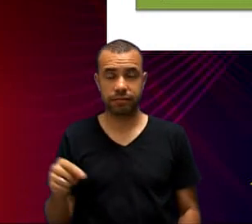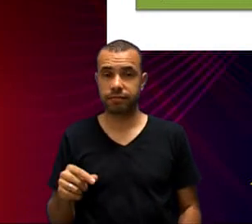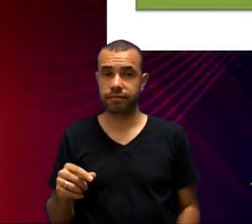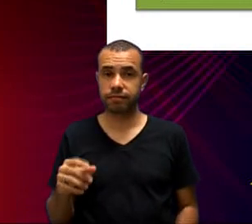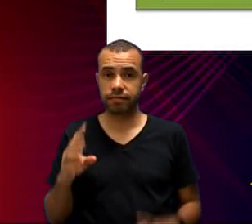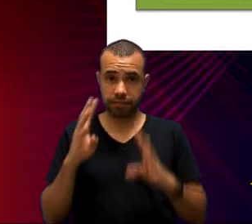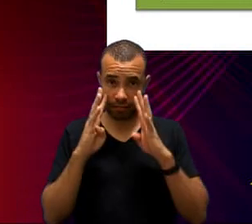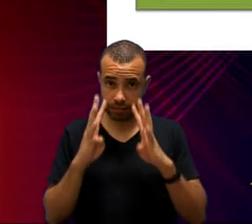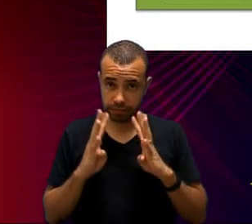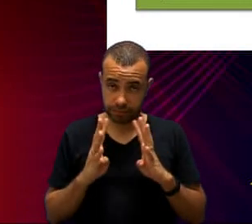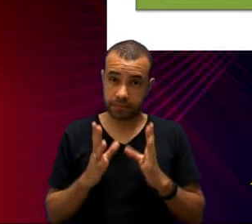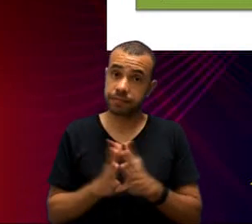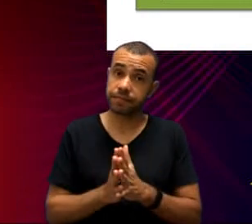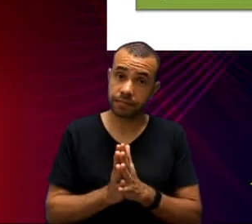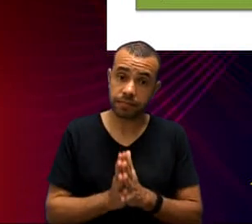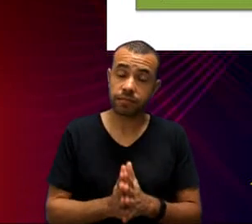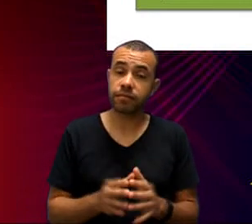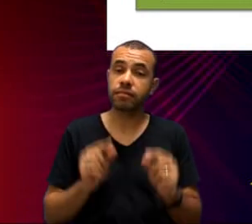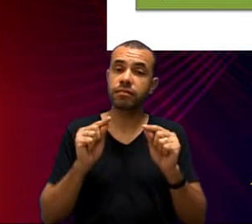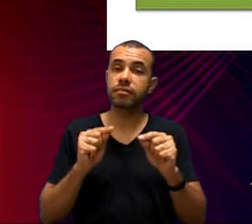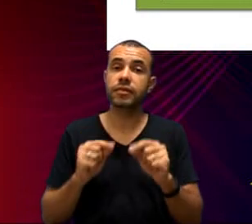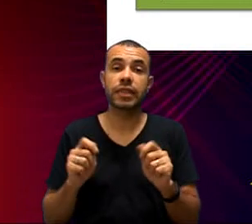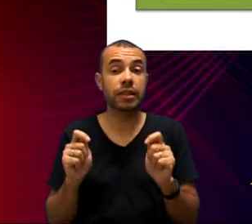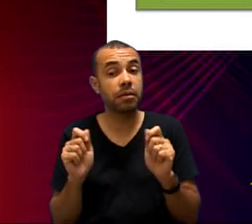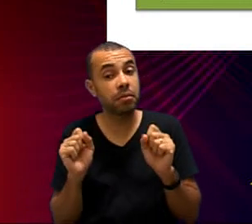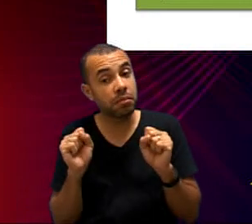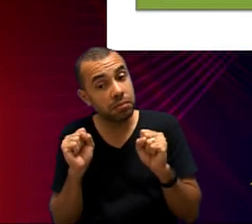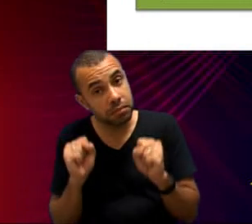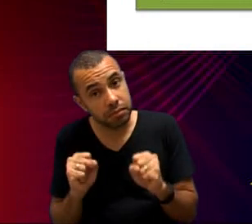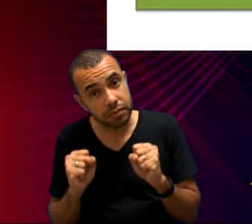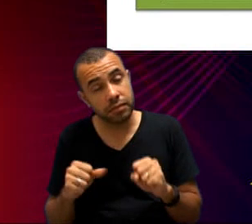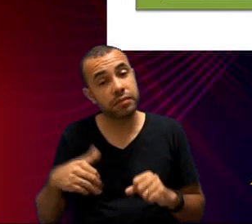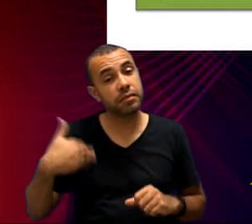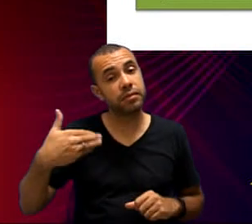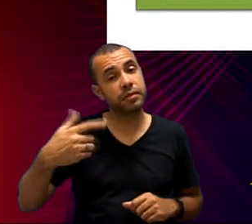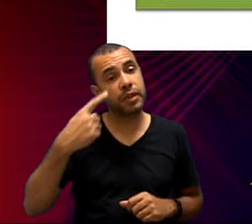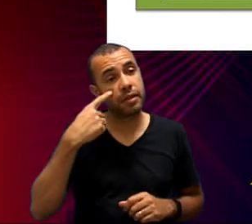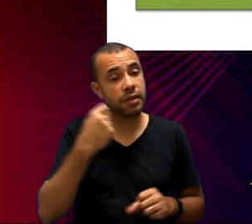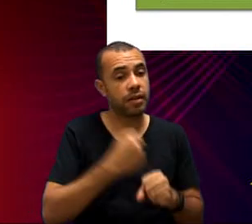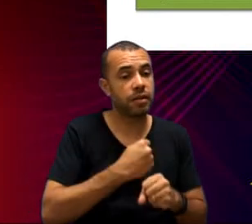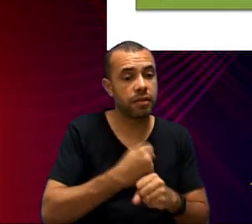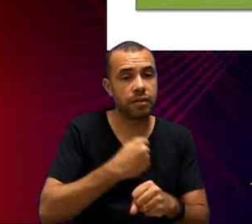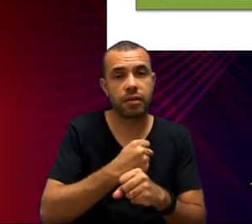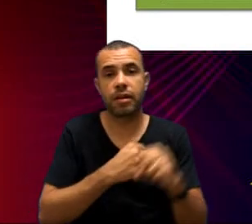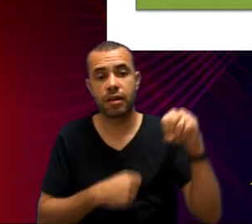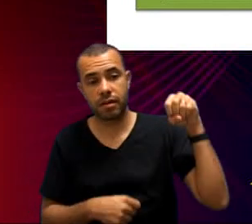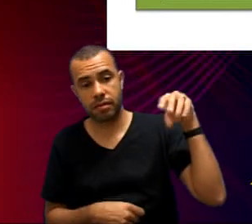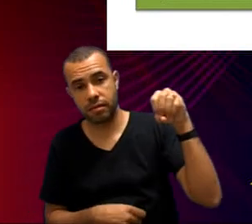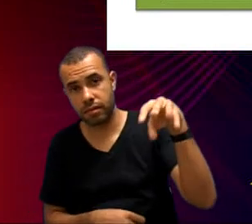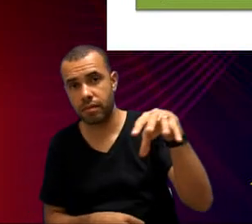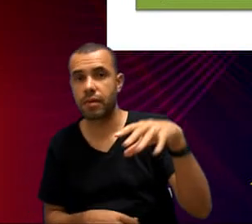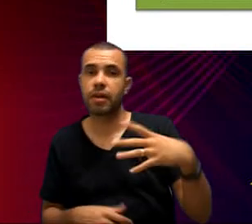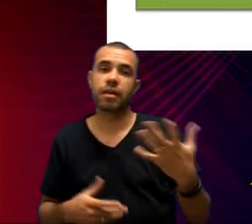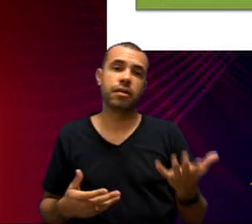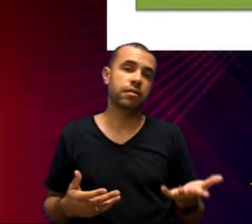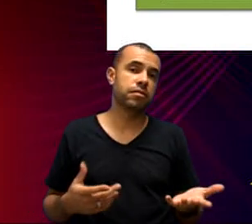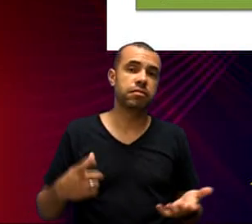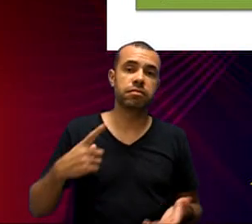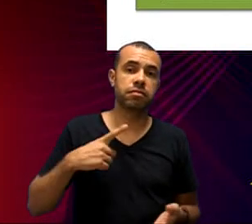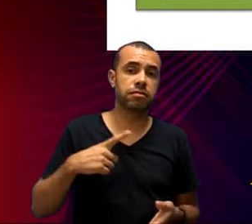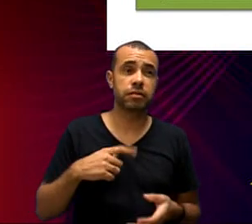temos ainda uma possibilidade, feito esse rescaldo agora dessas últimas obras, iluminação, nós temos a possibilidade